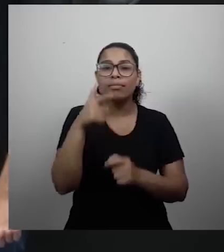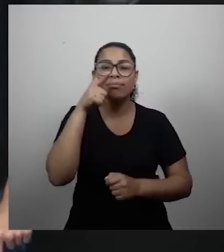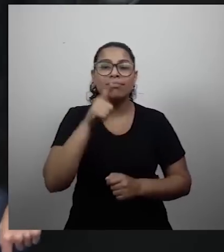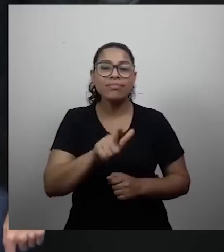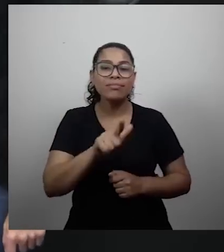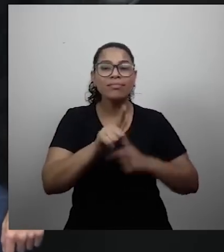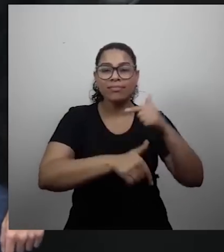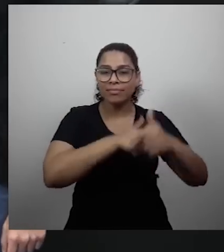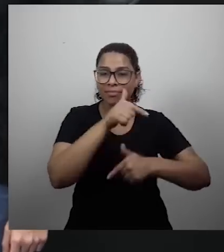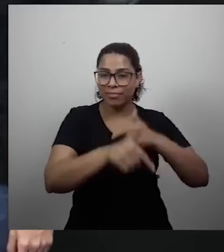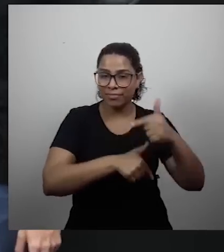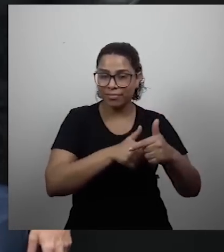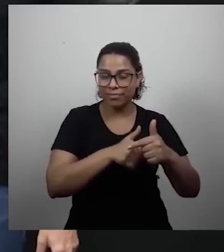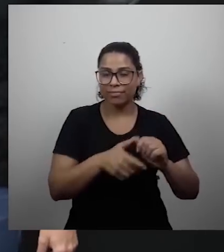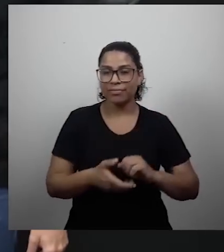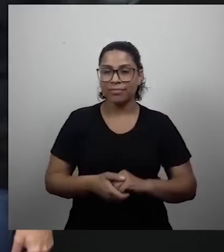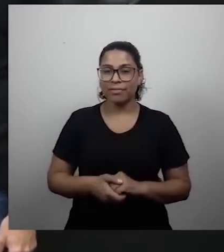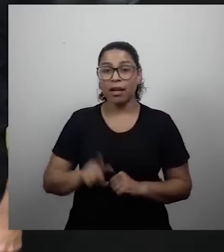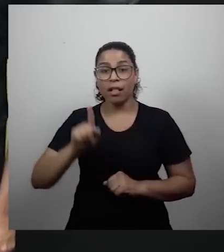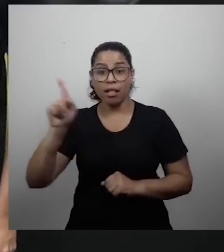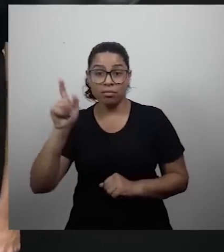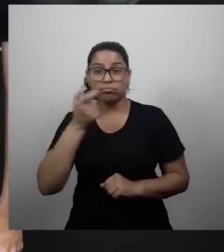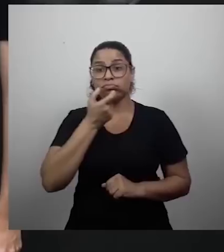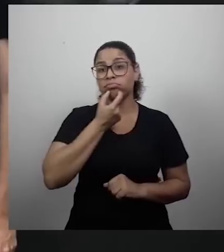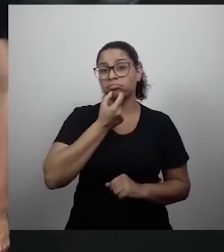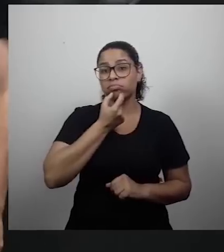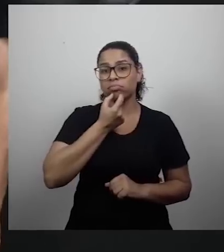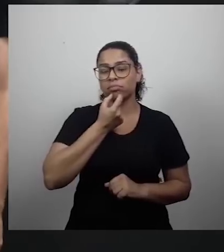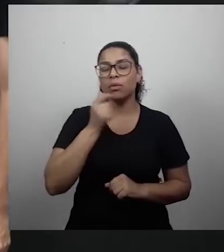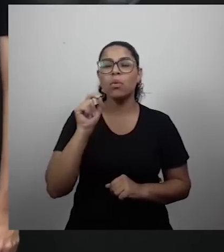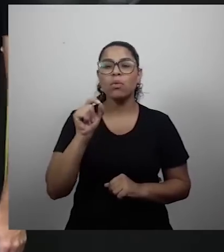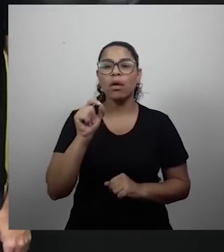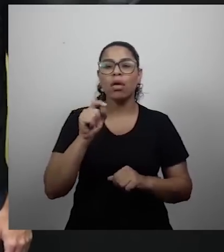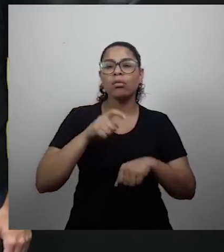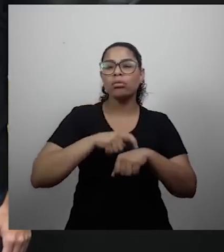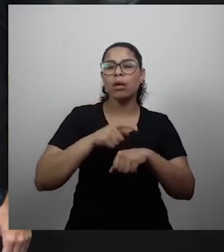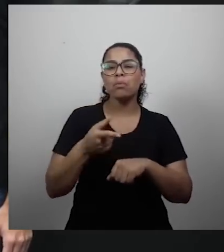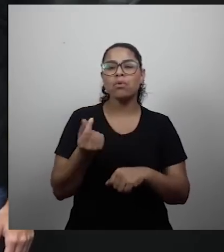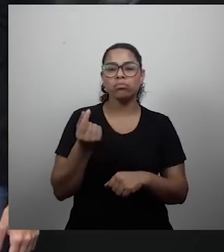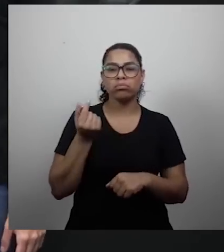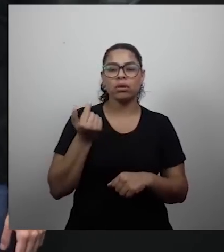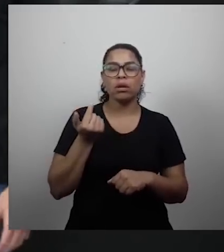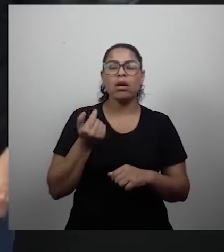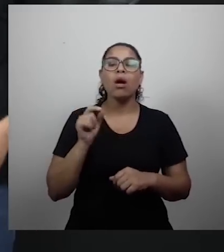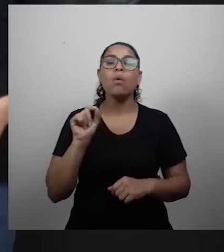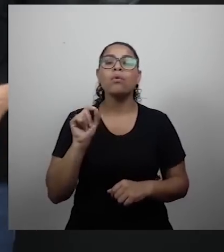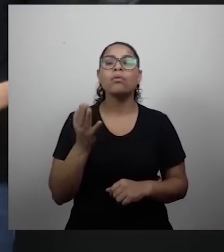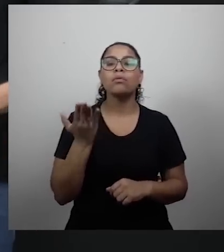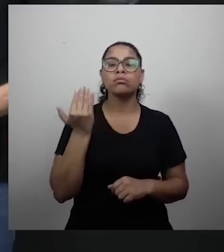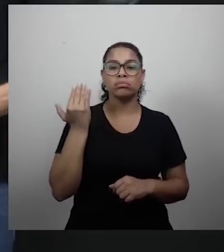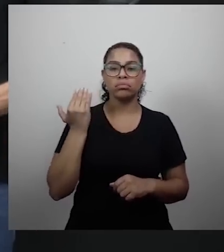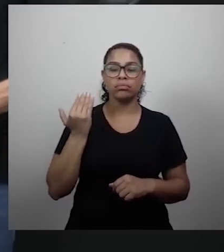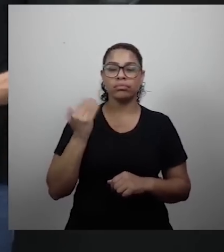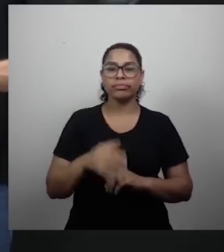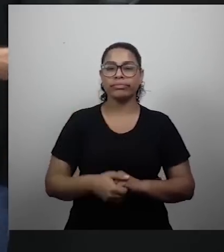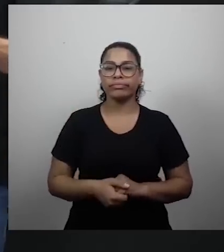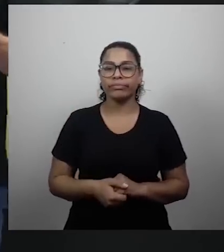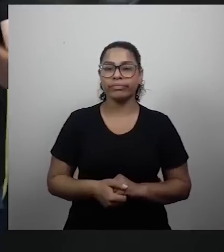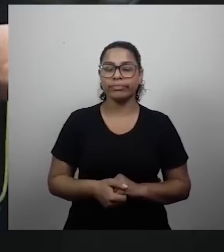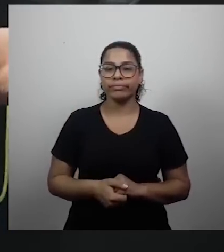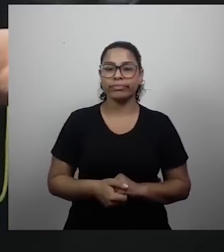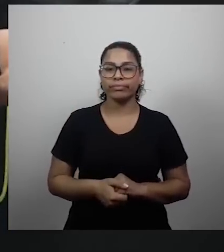específico da Inglaterra, um século antes tinha acontecido, durante o reinado de Elizabeth I, o processo que ficaria conhecido